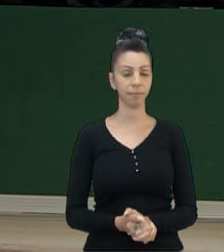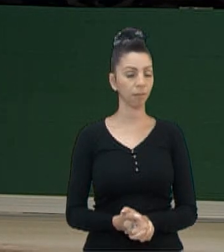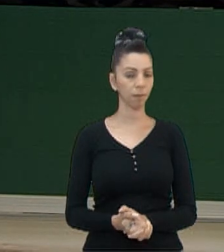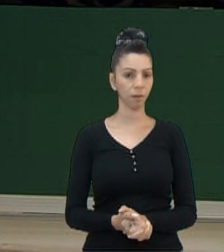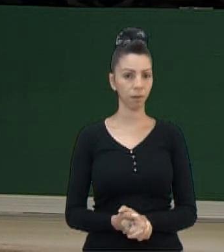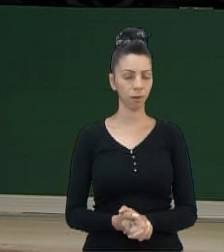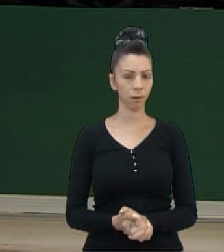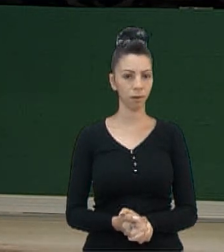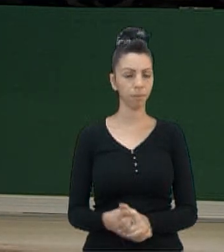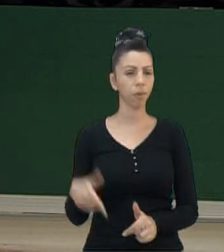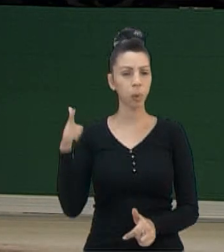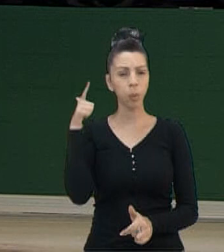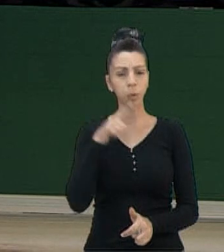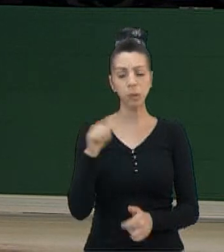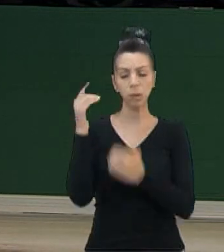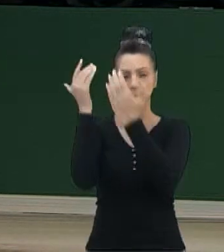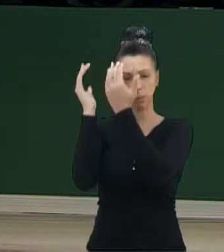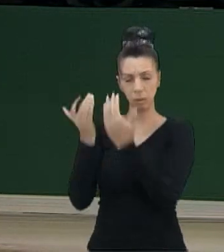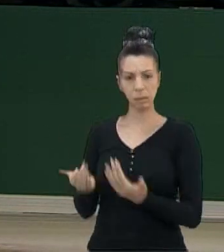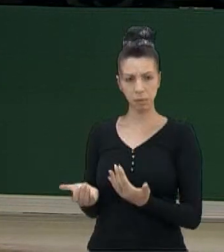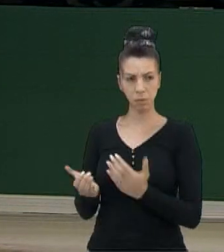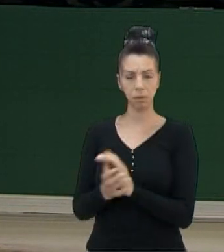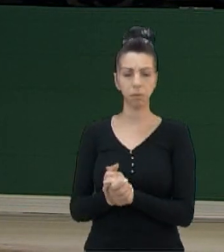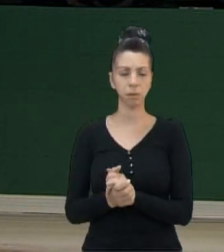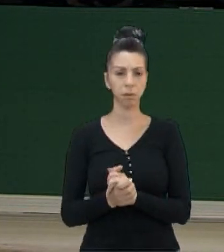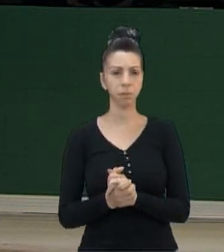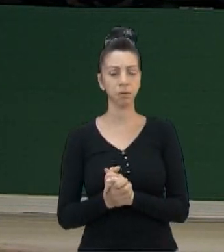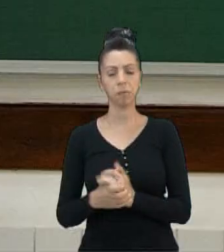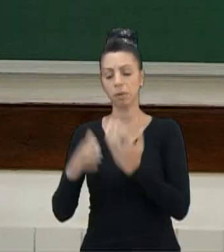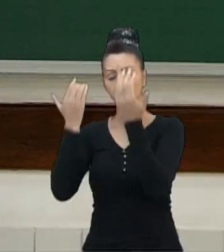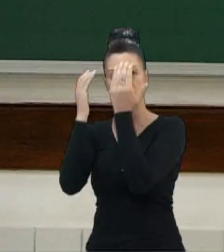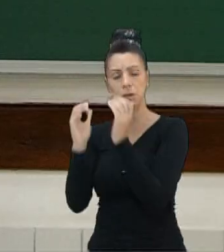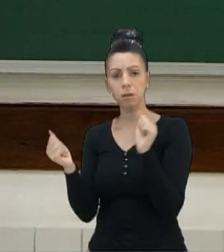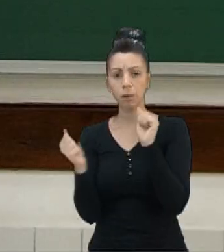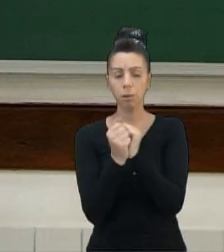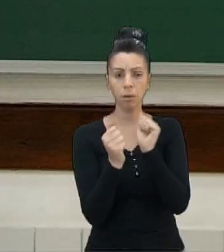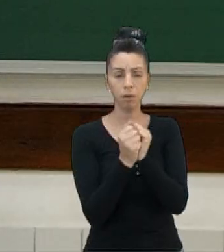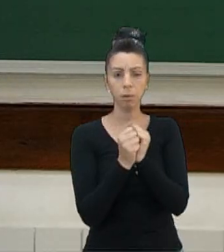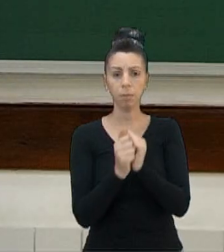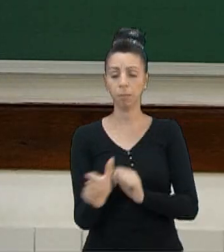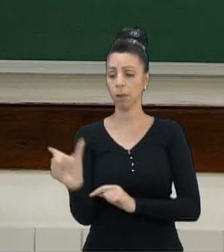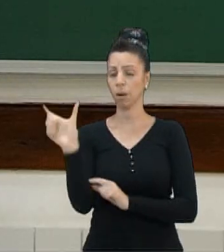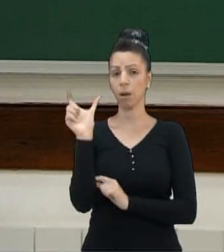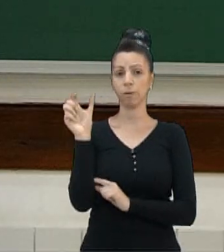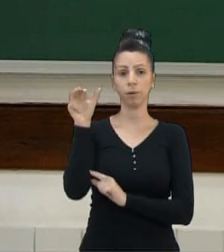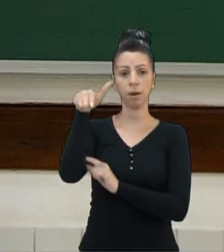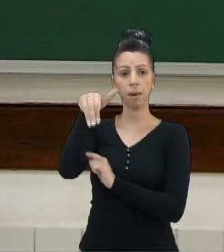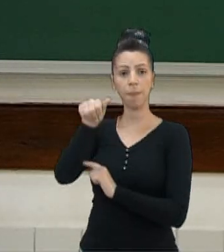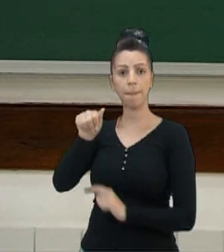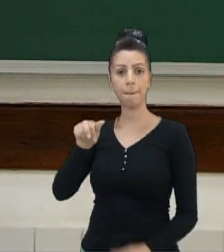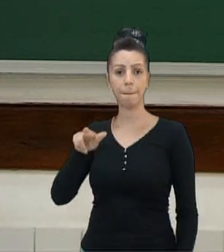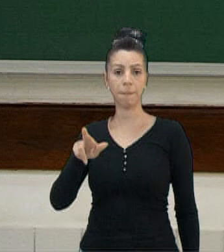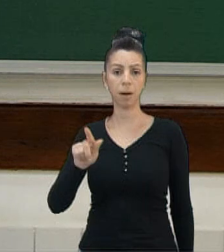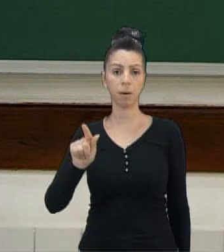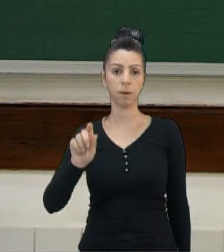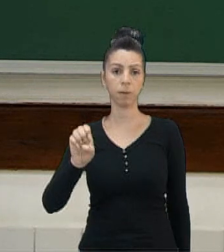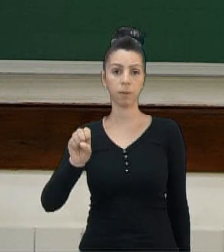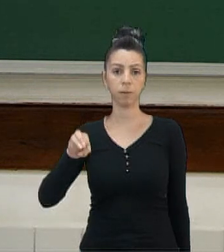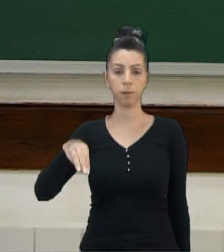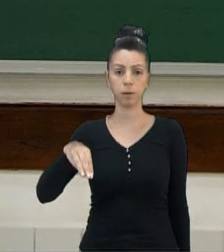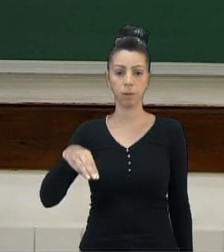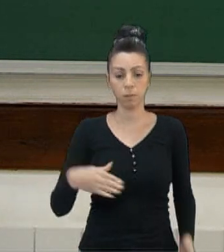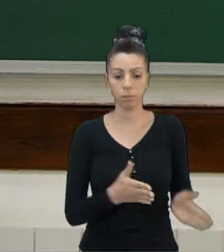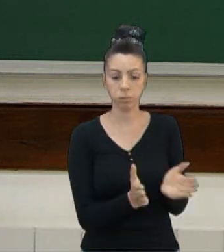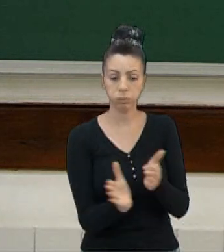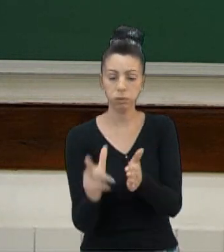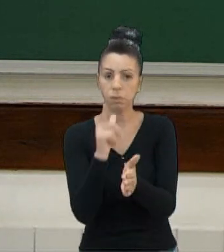Conseguiu observar? Eu acho que você observou comigo aqui a palavra margem, né? Então, tanto a margem de rio